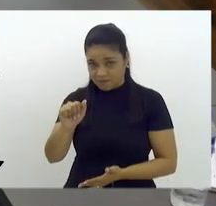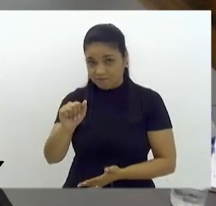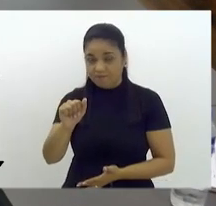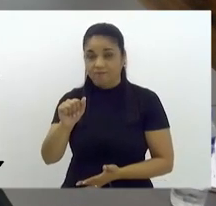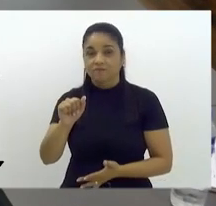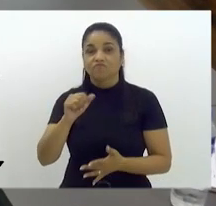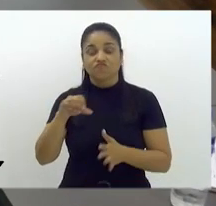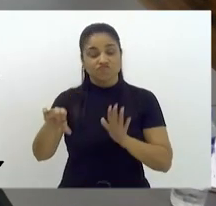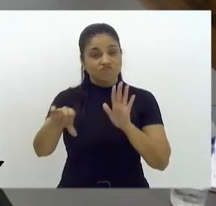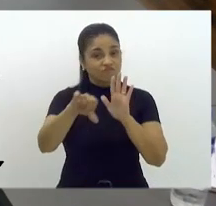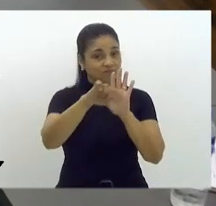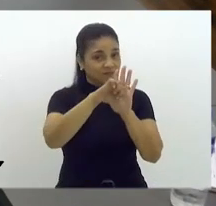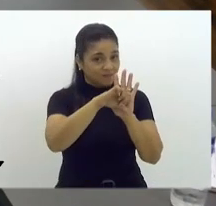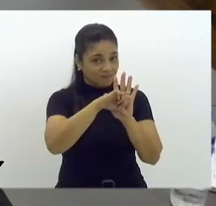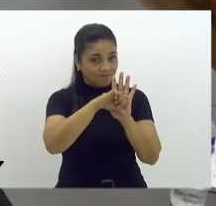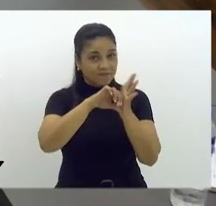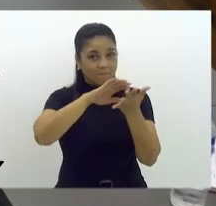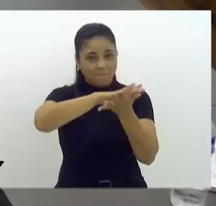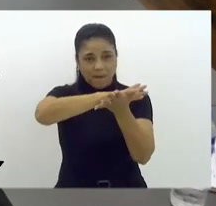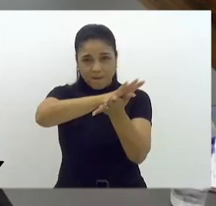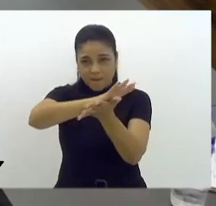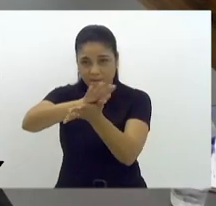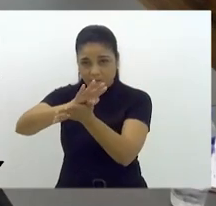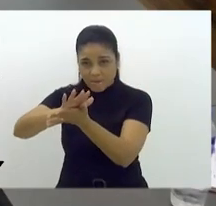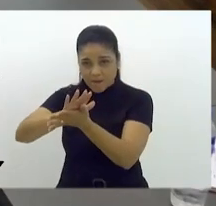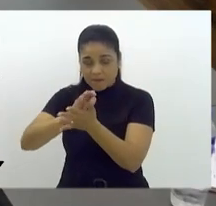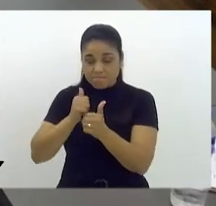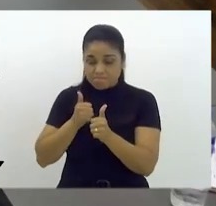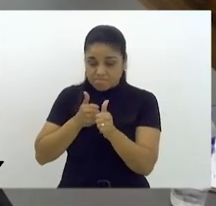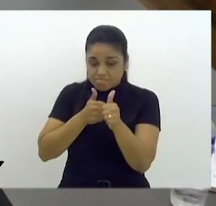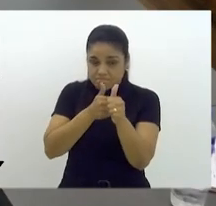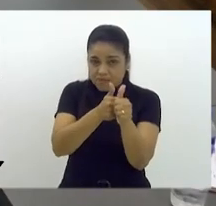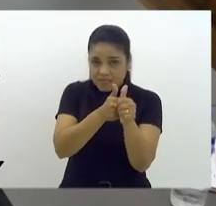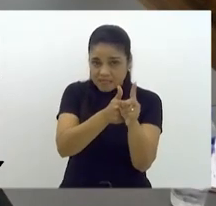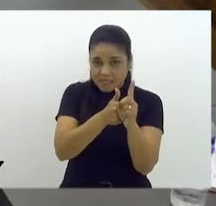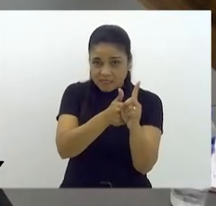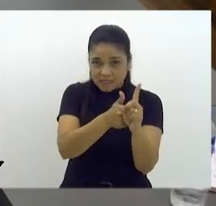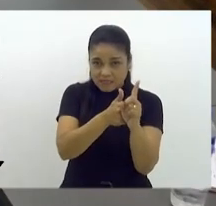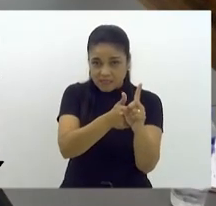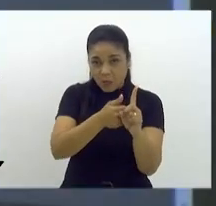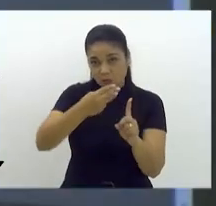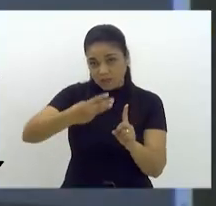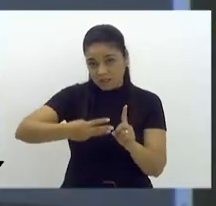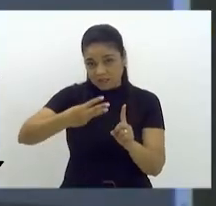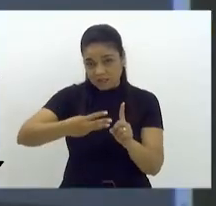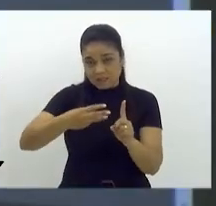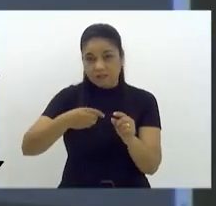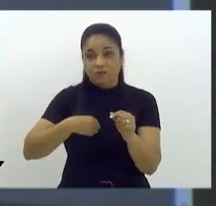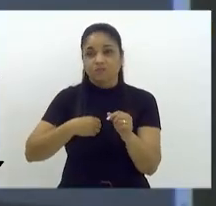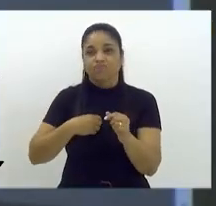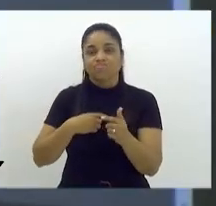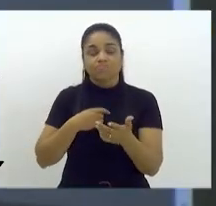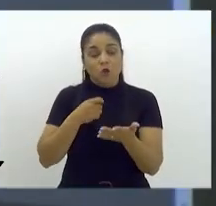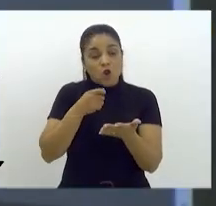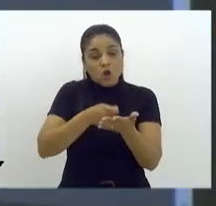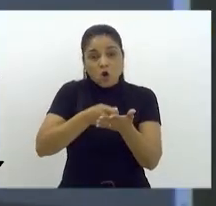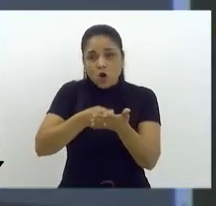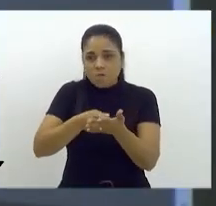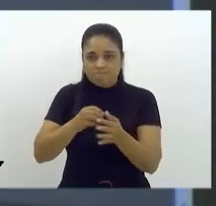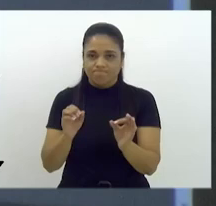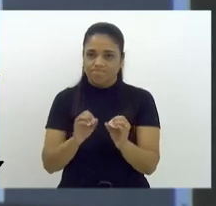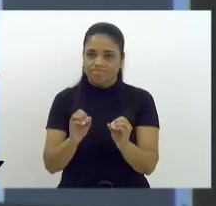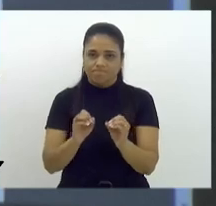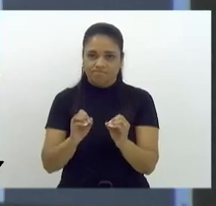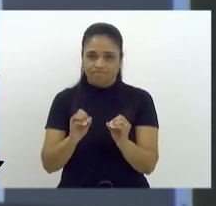aí são os crimes por crime injúria crime de perseguição em terceiro lugar descumprimento de medidas protetivas de